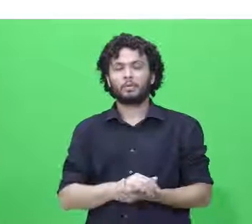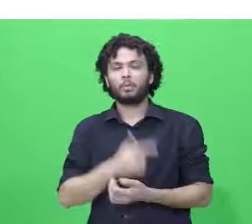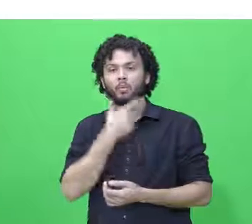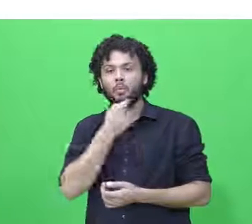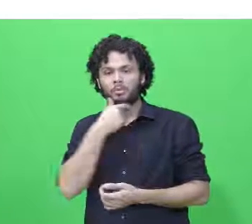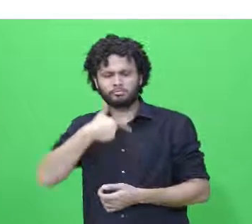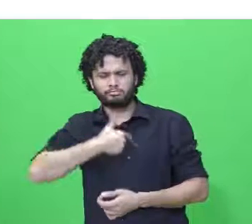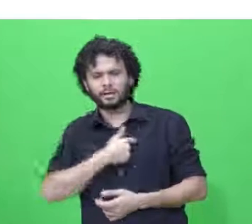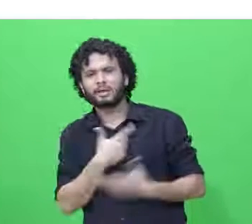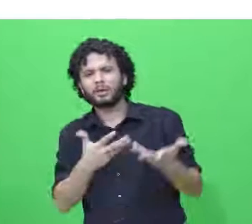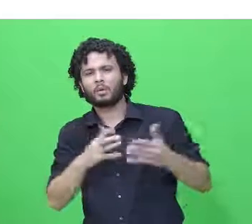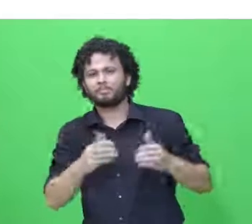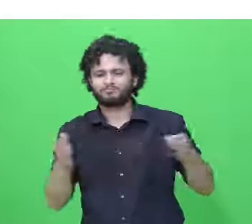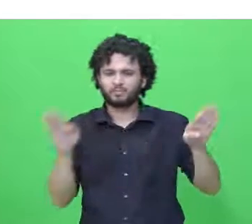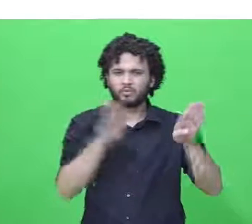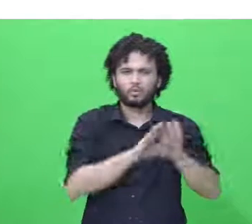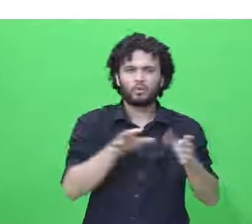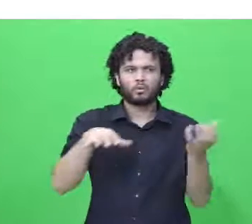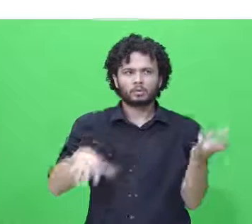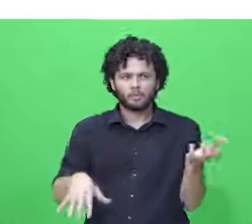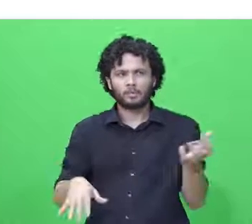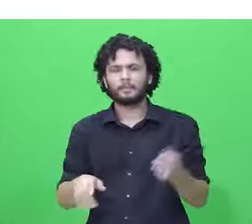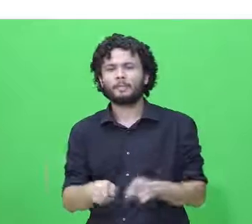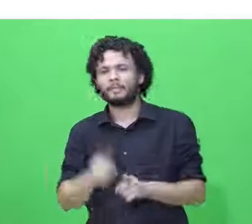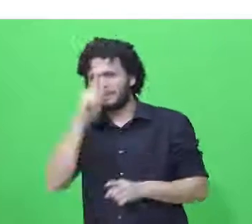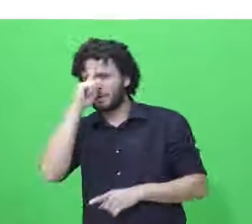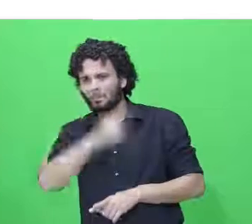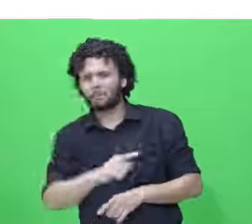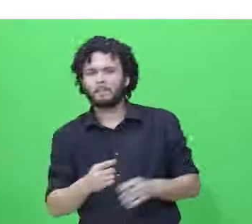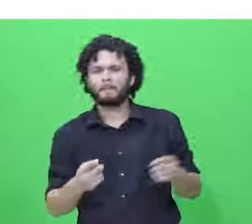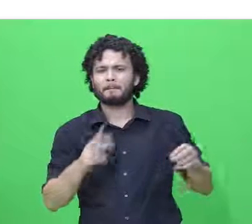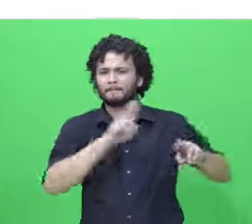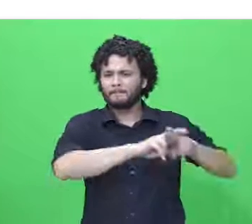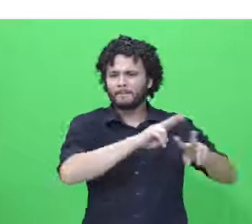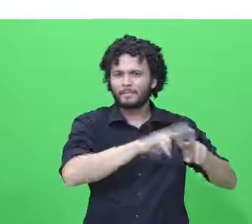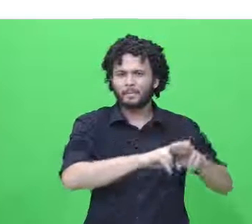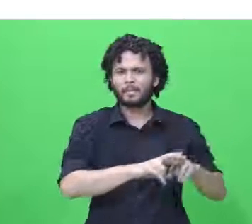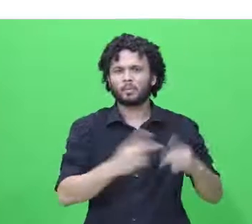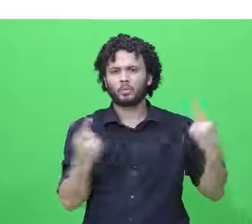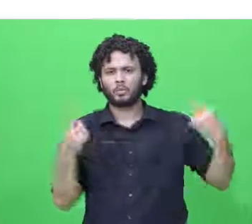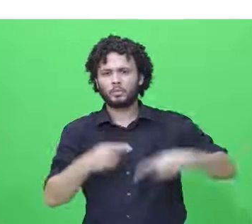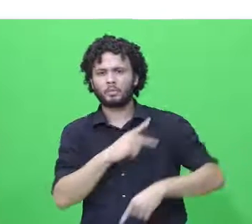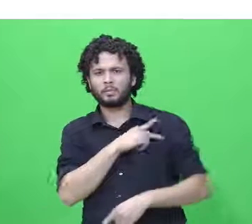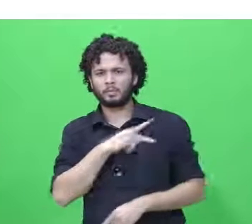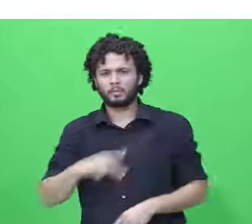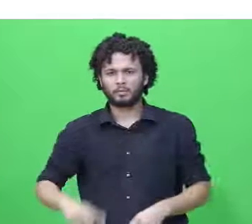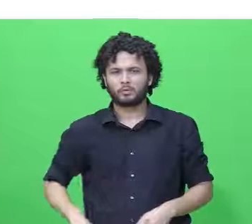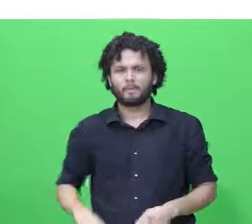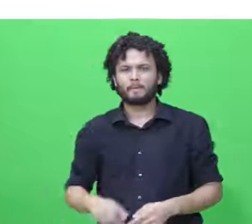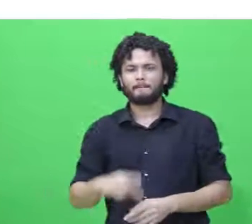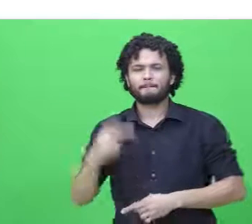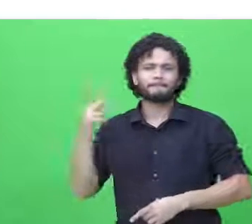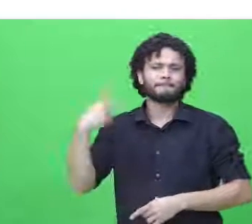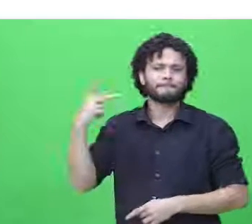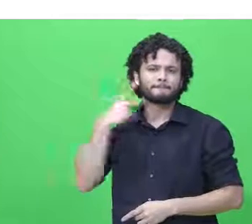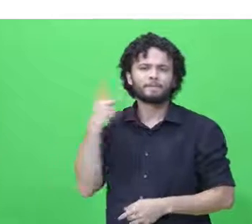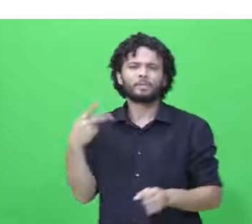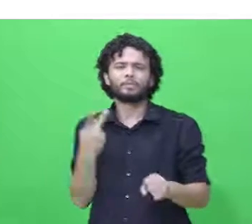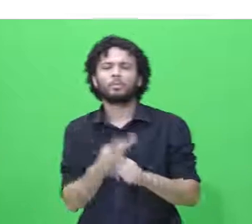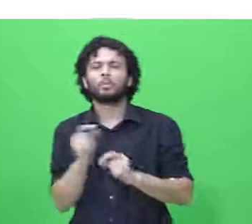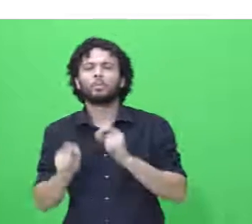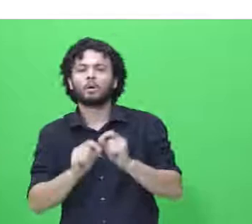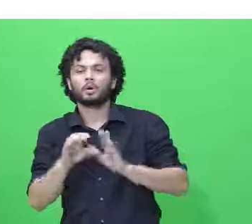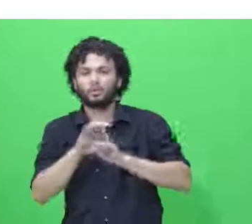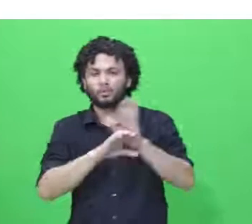golpe. Fechou o Congresso Nacional, mandou prender seus adversários políticos e impôs ao país uma constituição